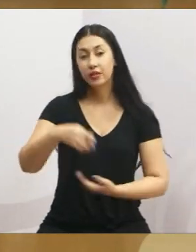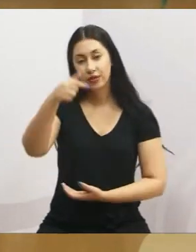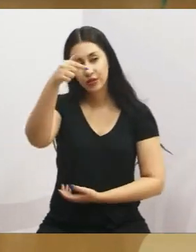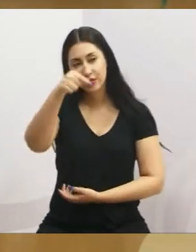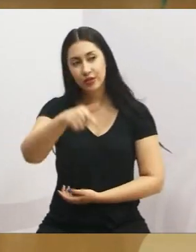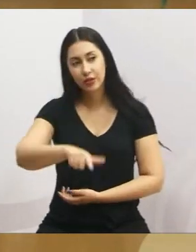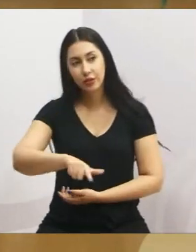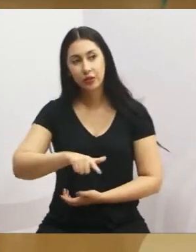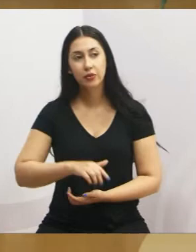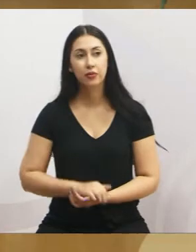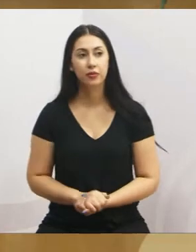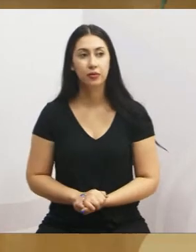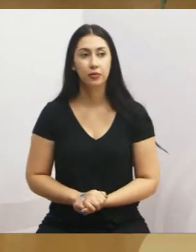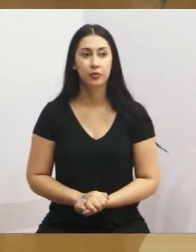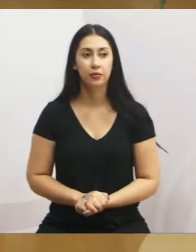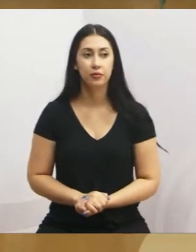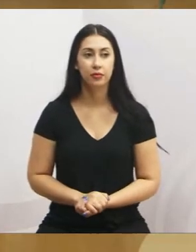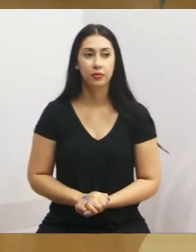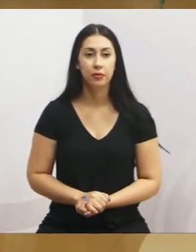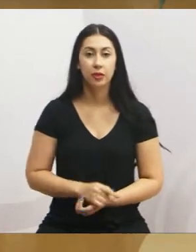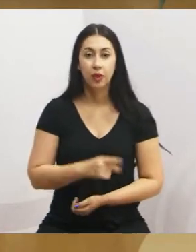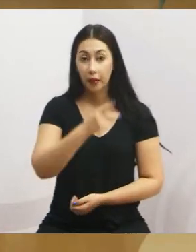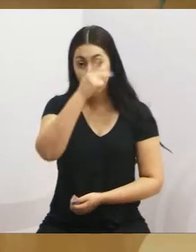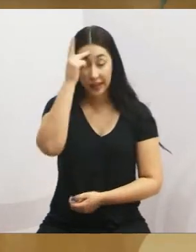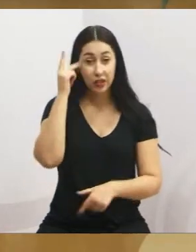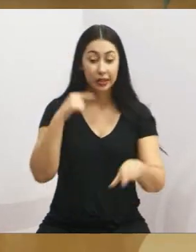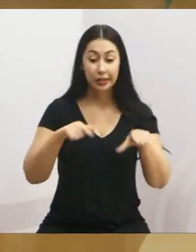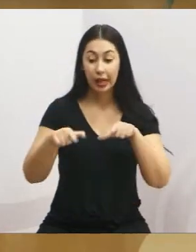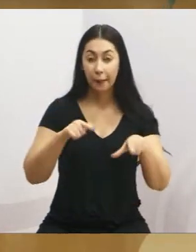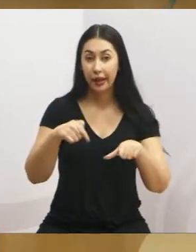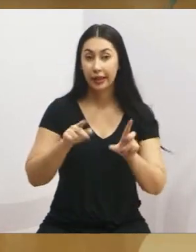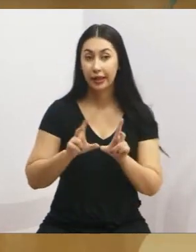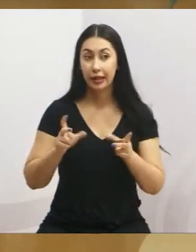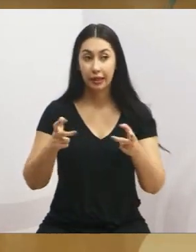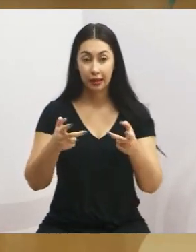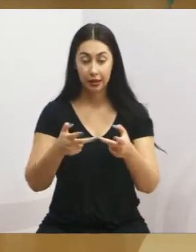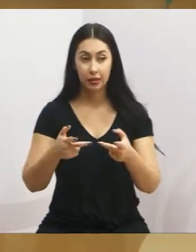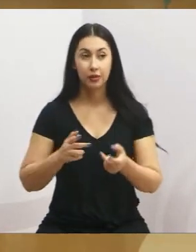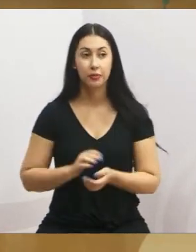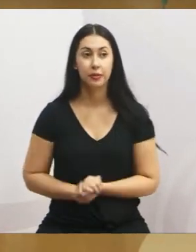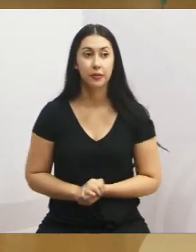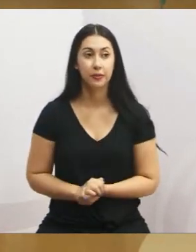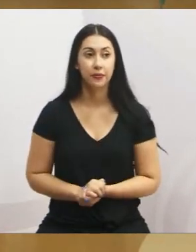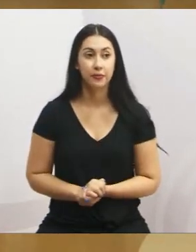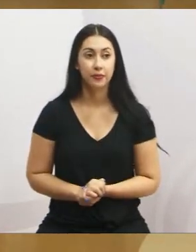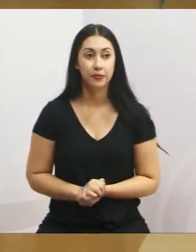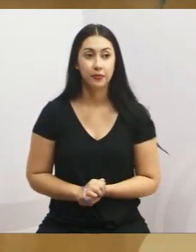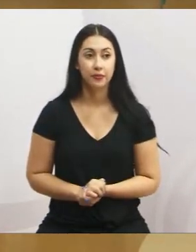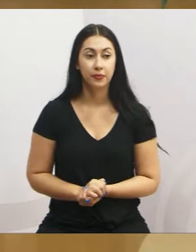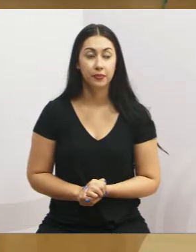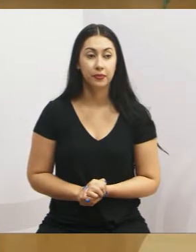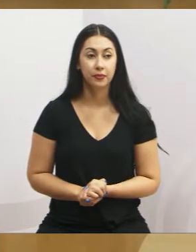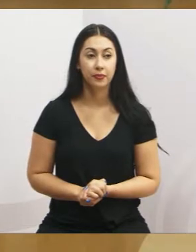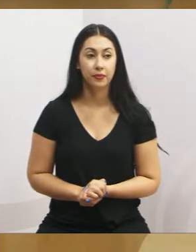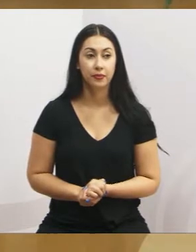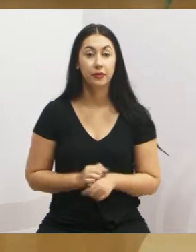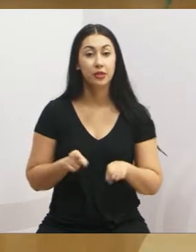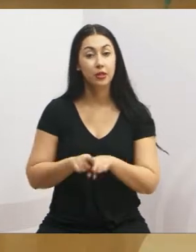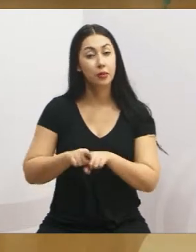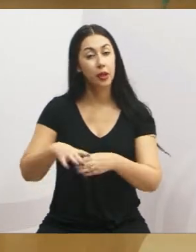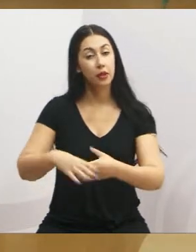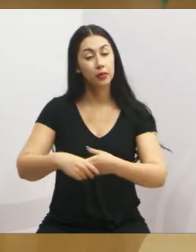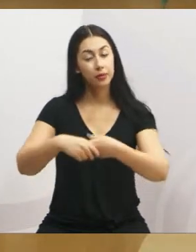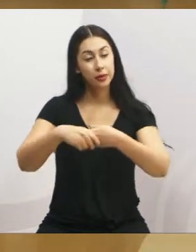vez, em nome do pessoal que trabalha na TV Câmara, todos os profissionais aqui da Câmara de Jacareí.